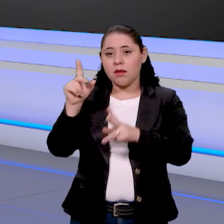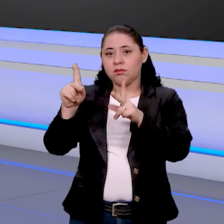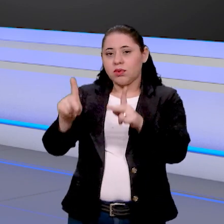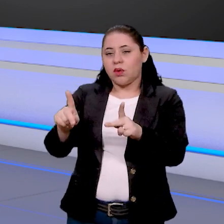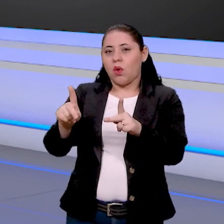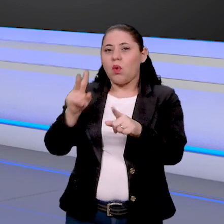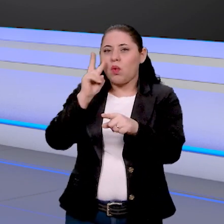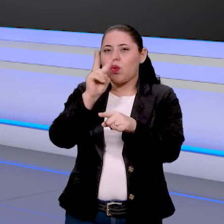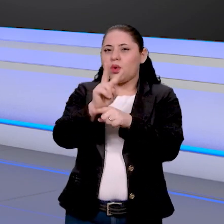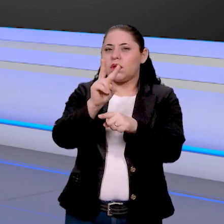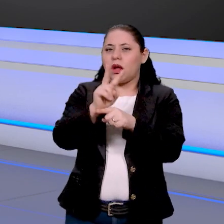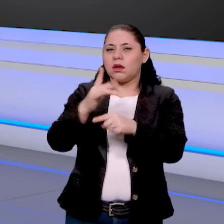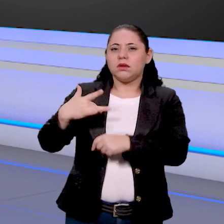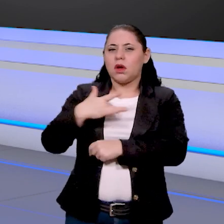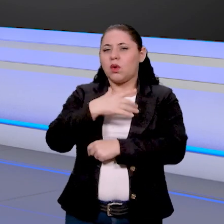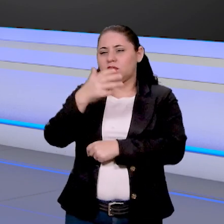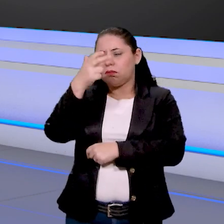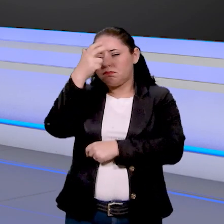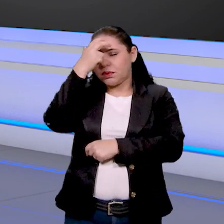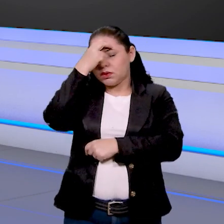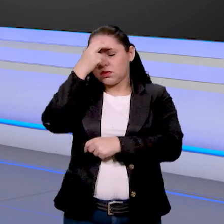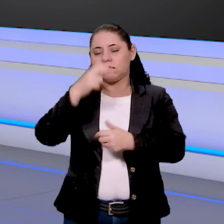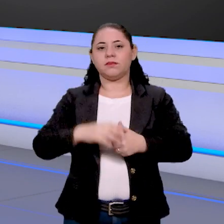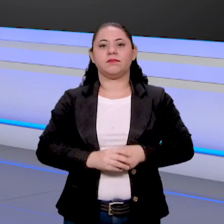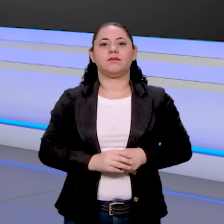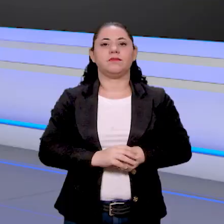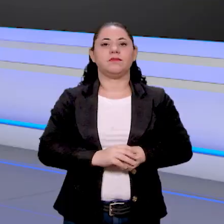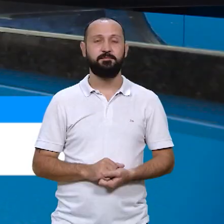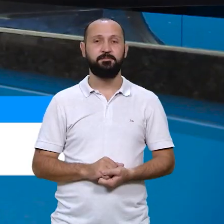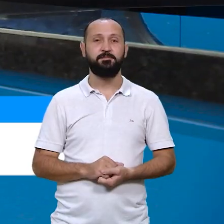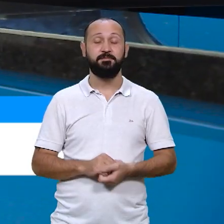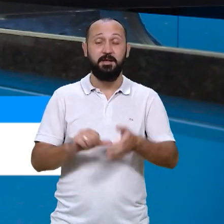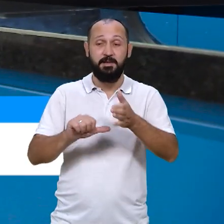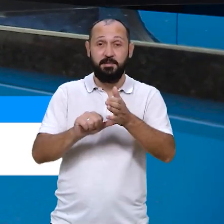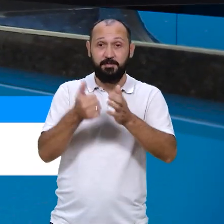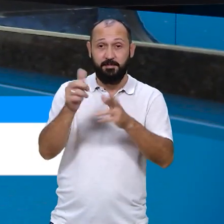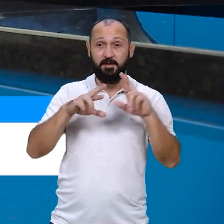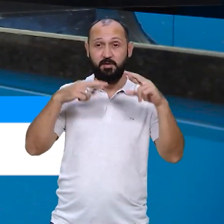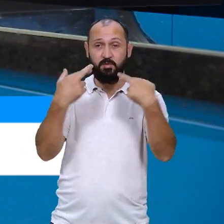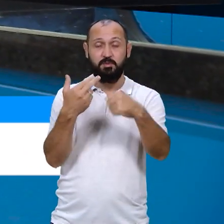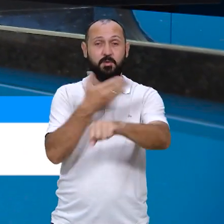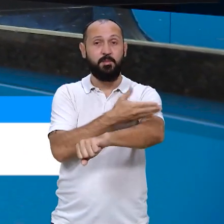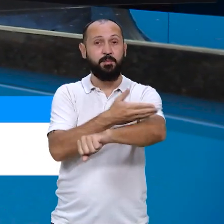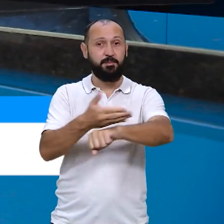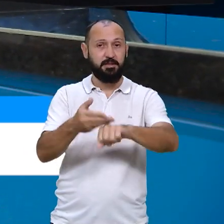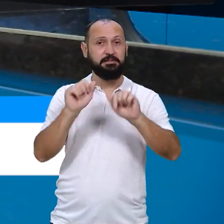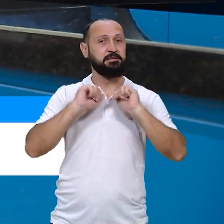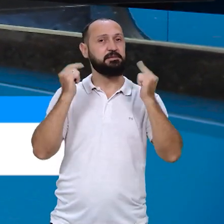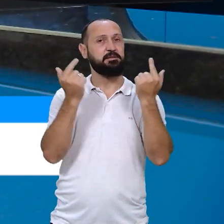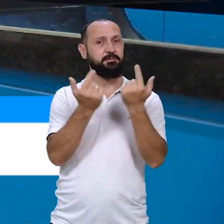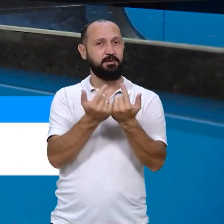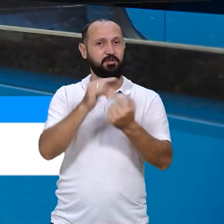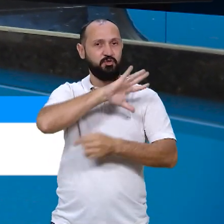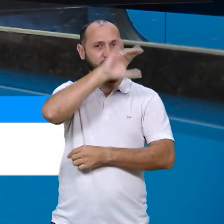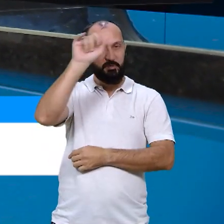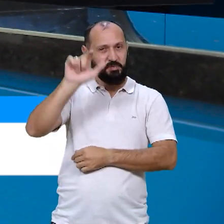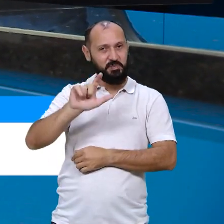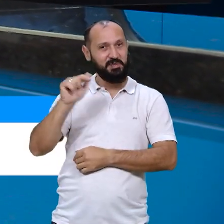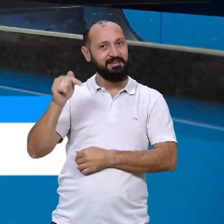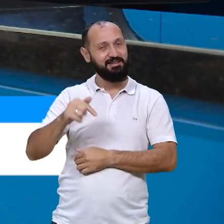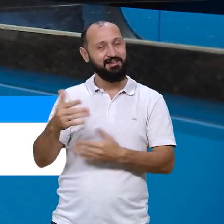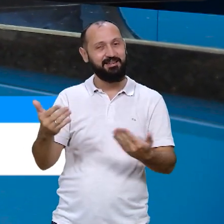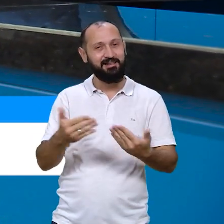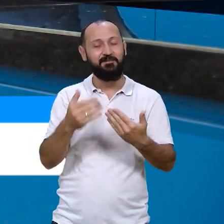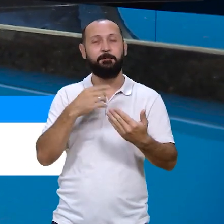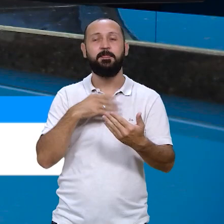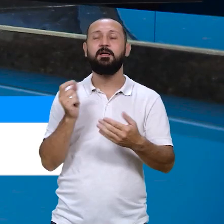e alertar a população para o cuidado com a saúde mental. Na primeira sessão plenária da Assembleia Legislativa